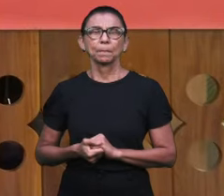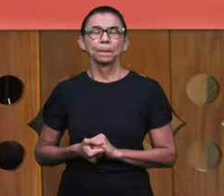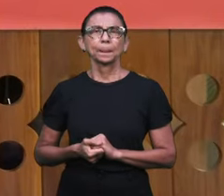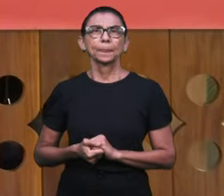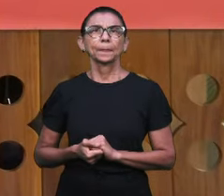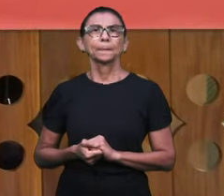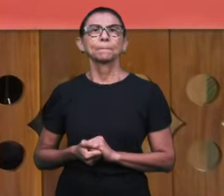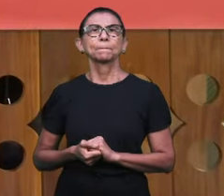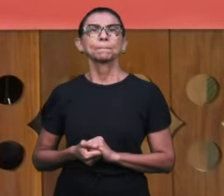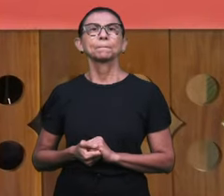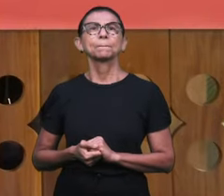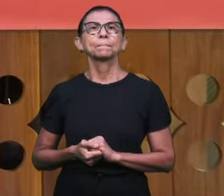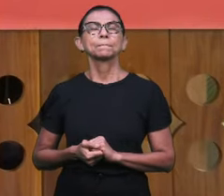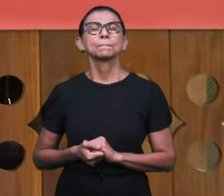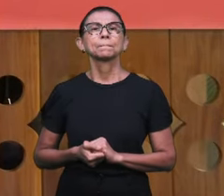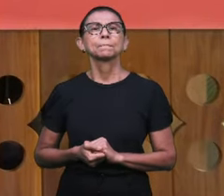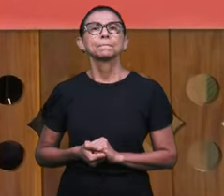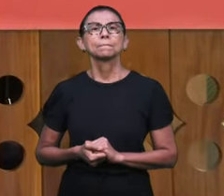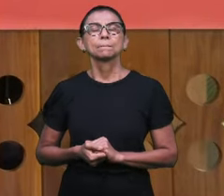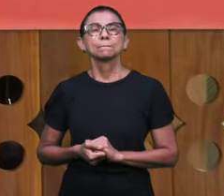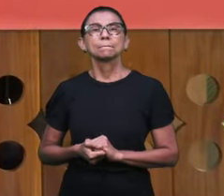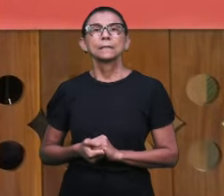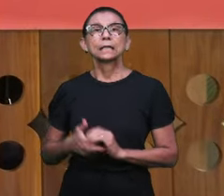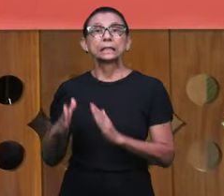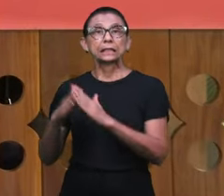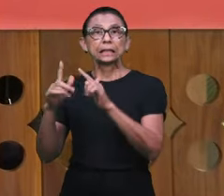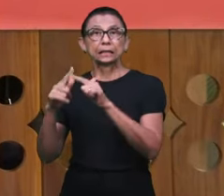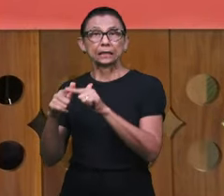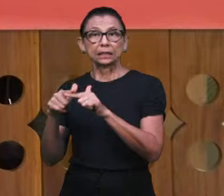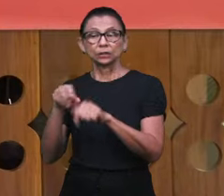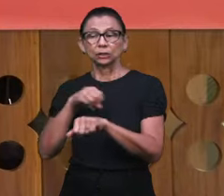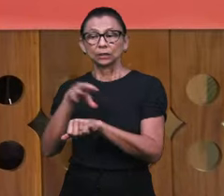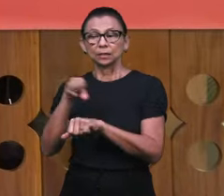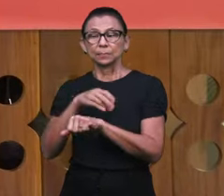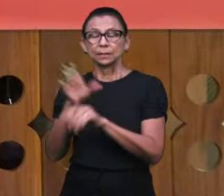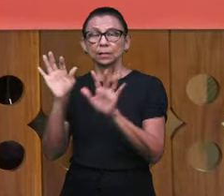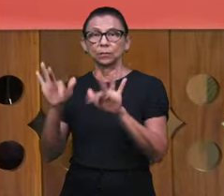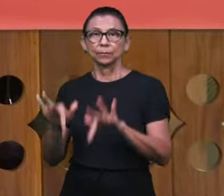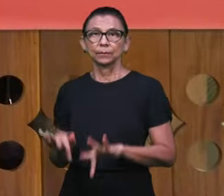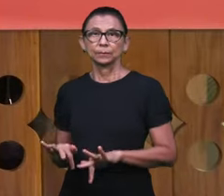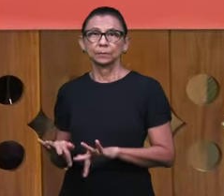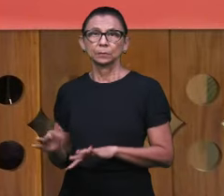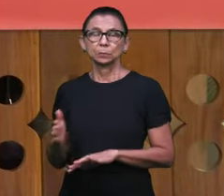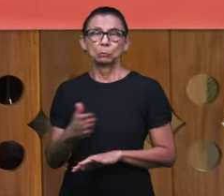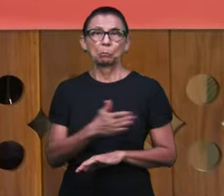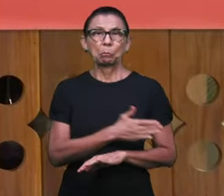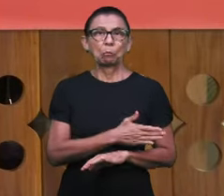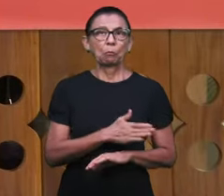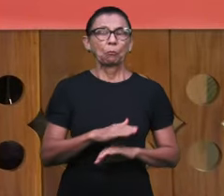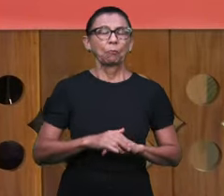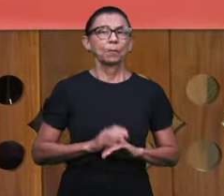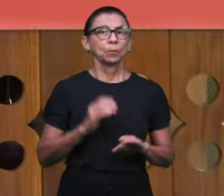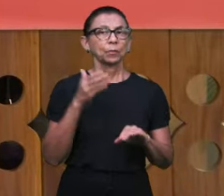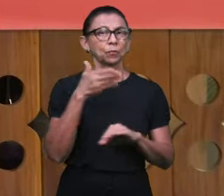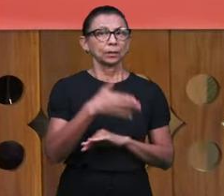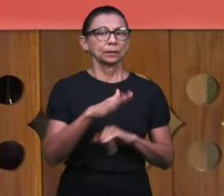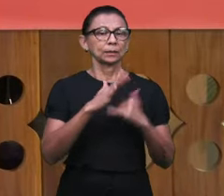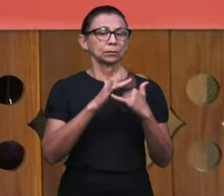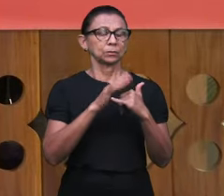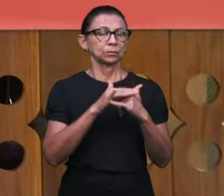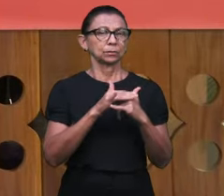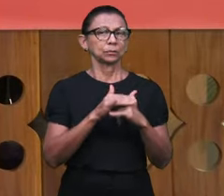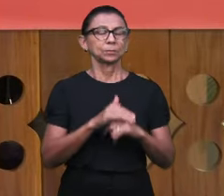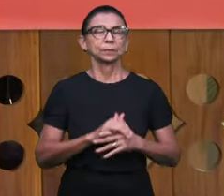encerramento nas igrejas. Imediatamente após agora essa palavra, já podemos entrar no YouTube com a aula para crianças,